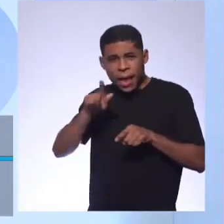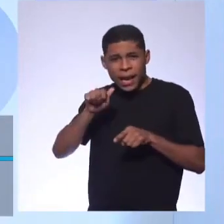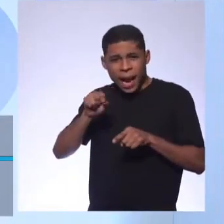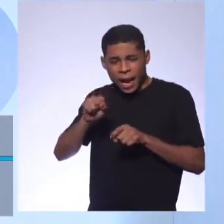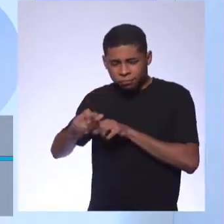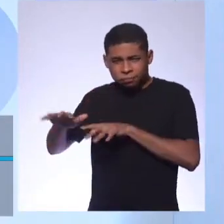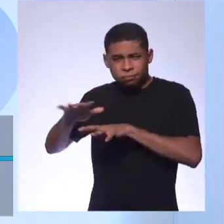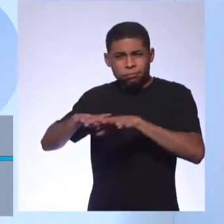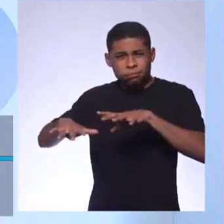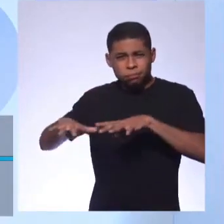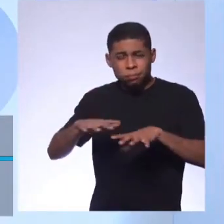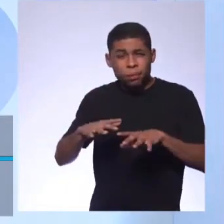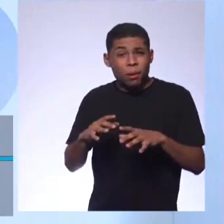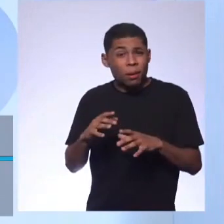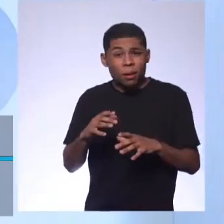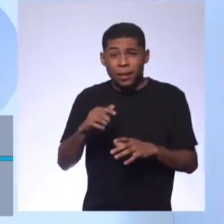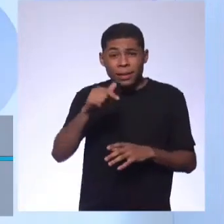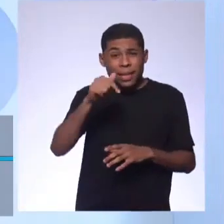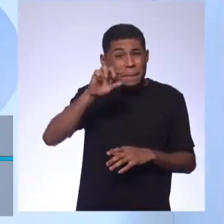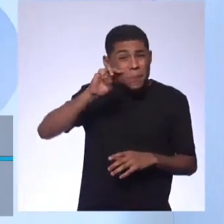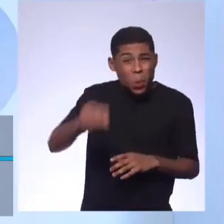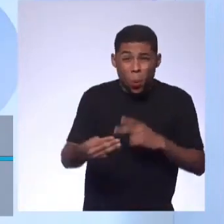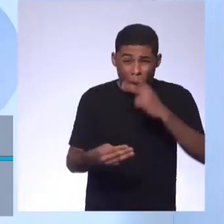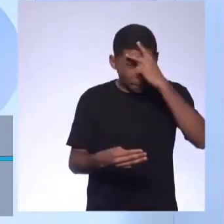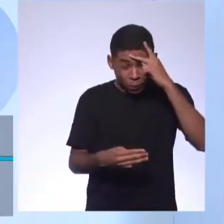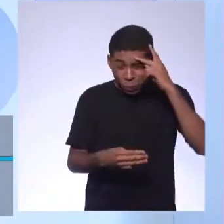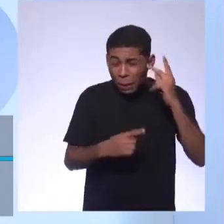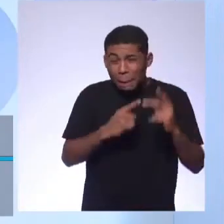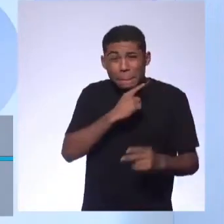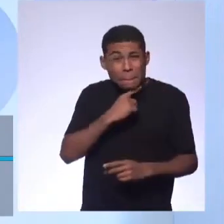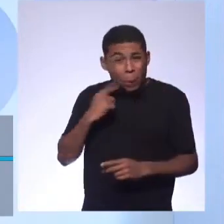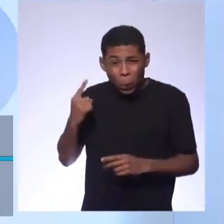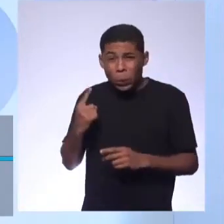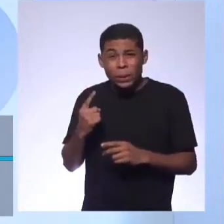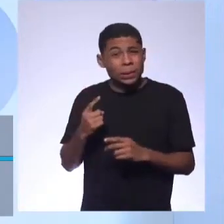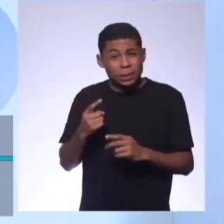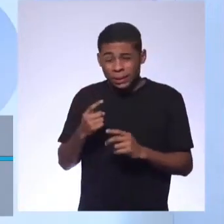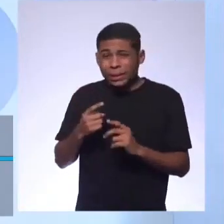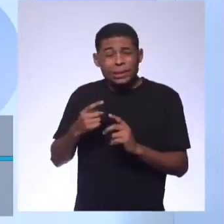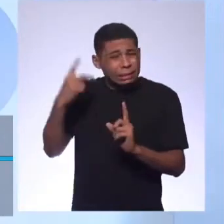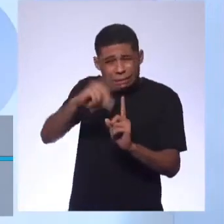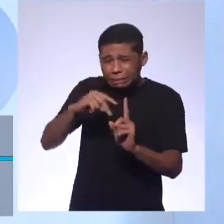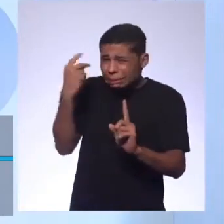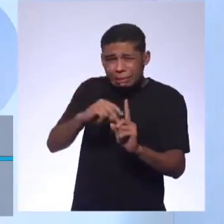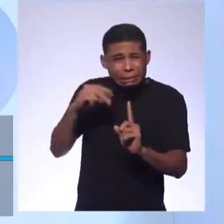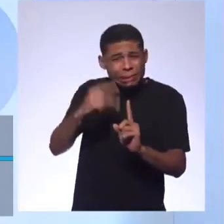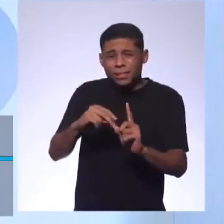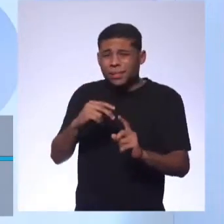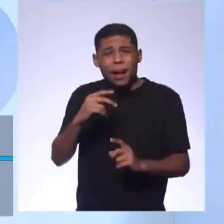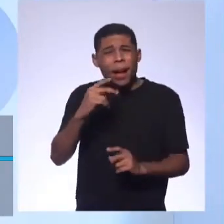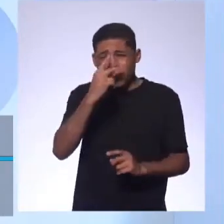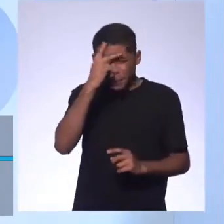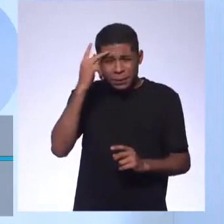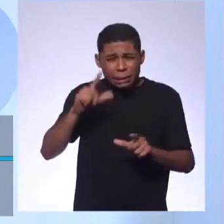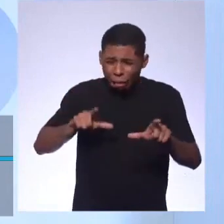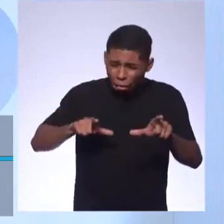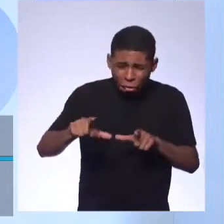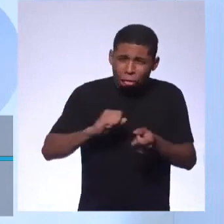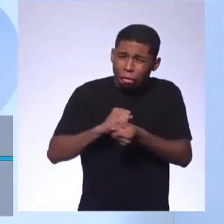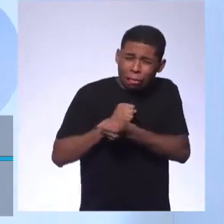milhões de pessoas foram mortas, né? Torturadas, colocadas em situação de